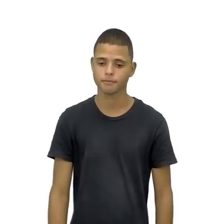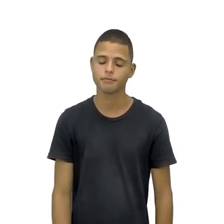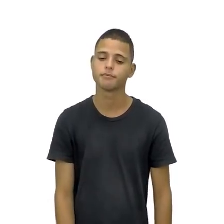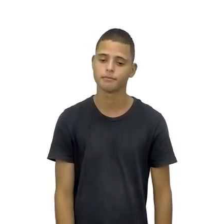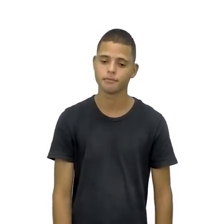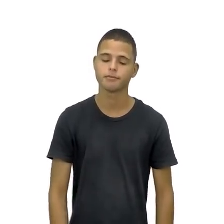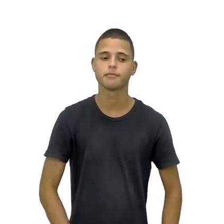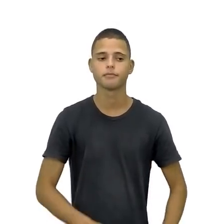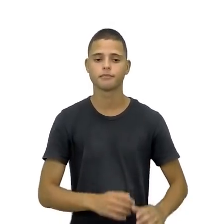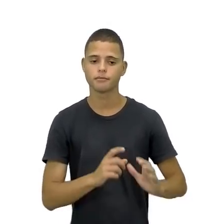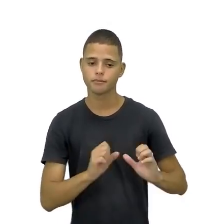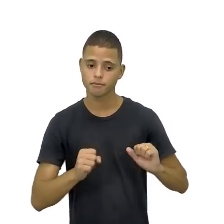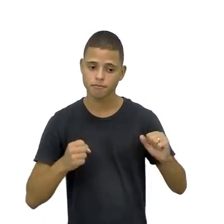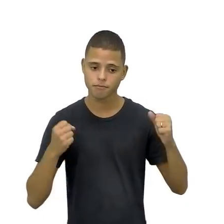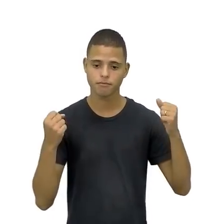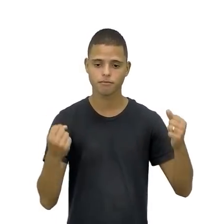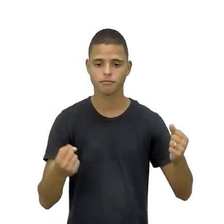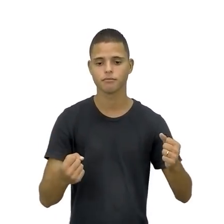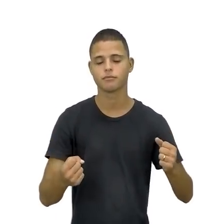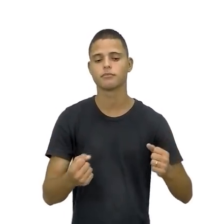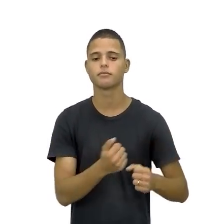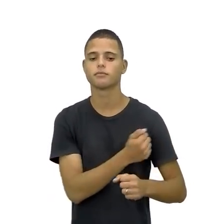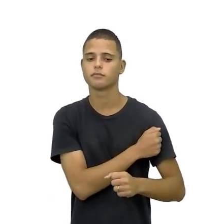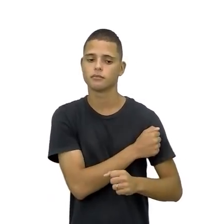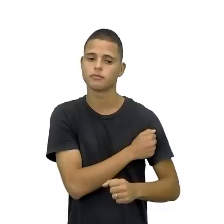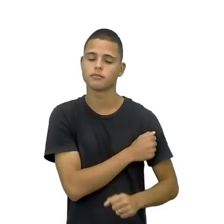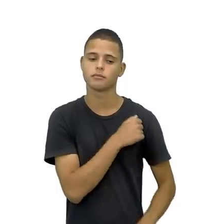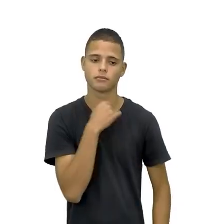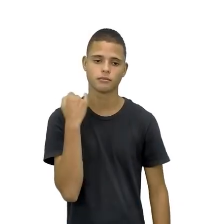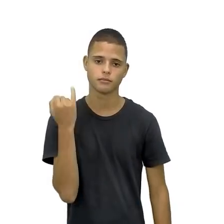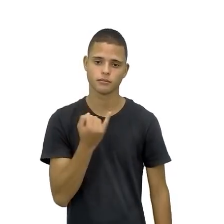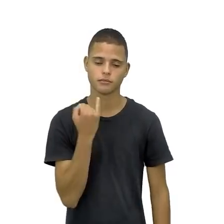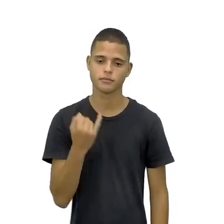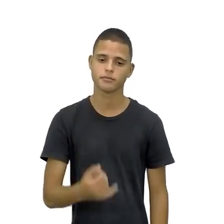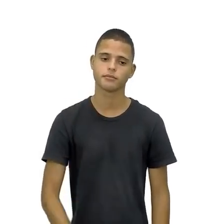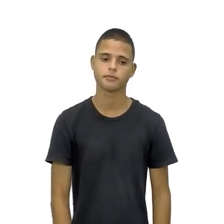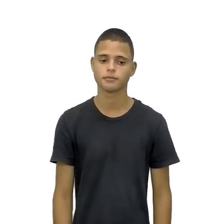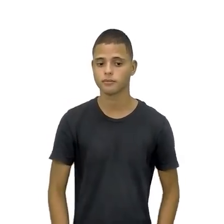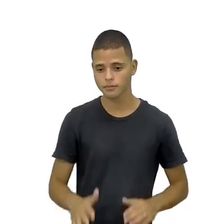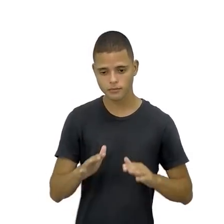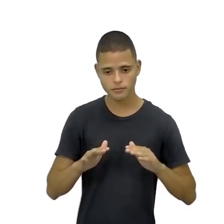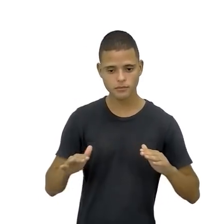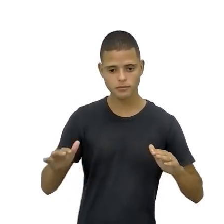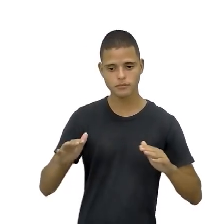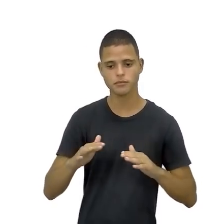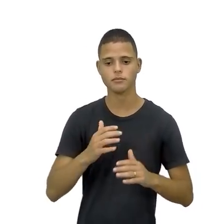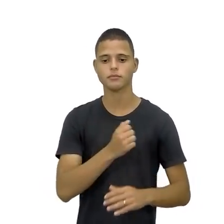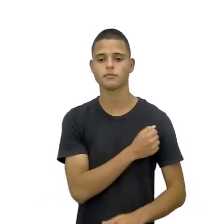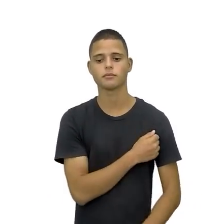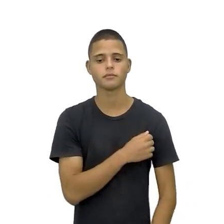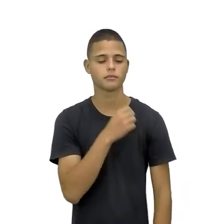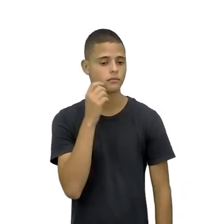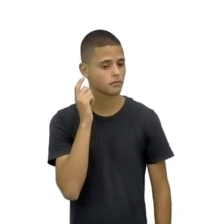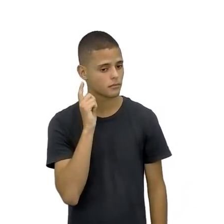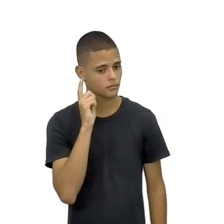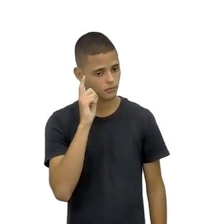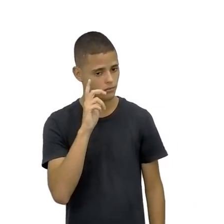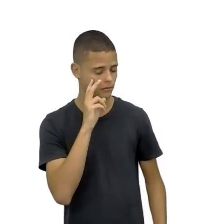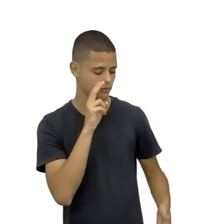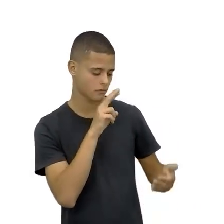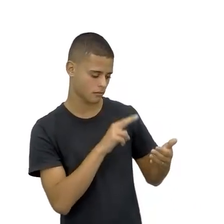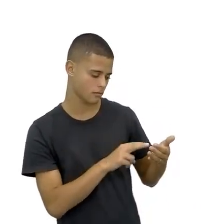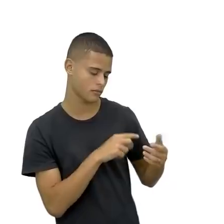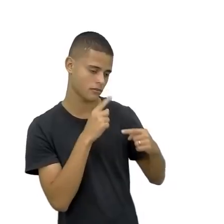nesse engajamento dos estudantes. Há bons filmes que nós podemos pensar para que eles possam assistir, né, e falar sobre